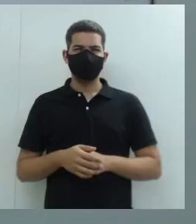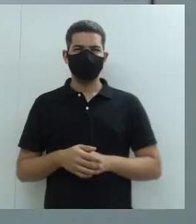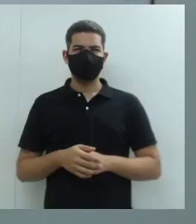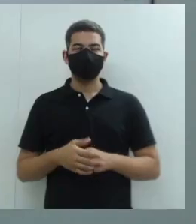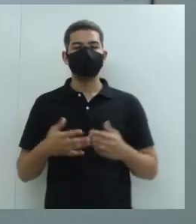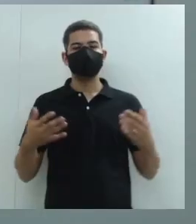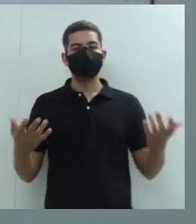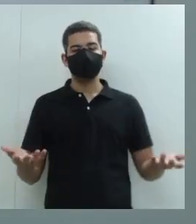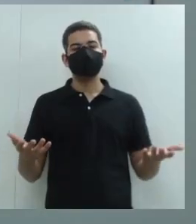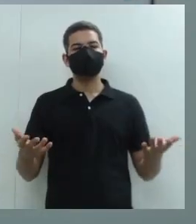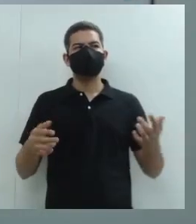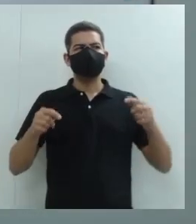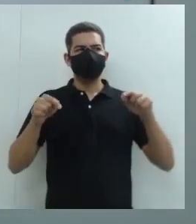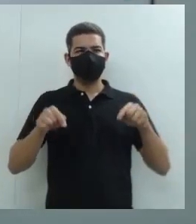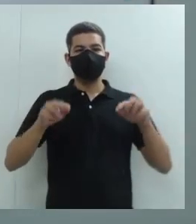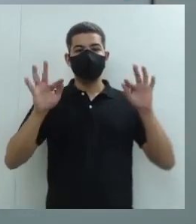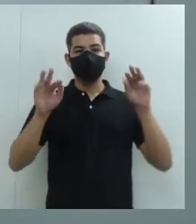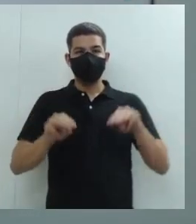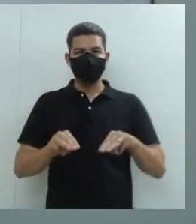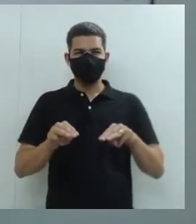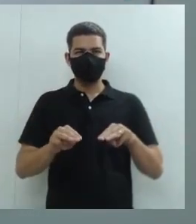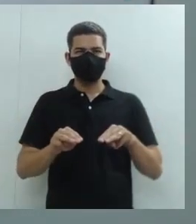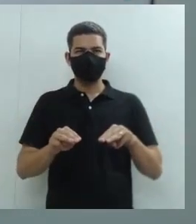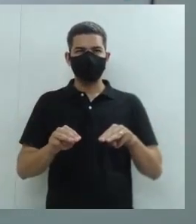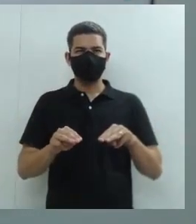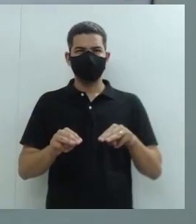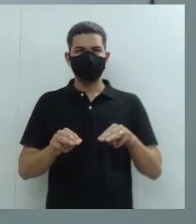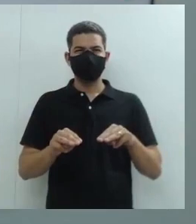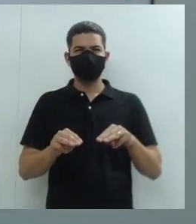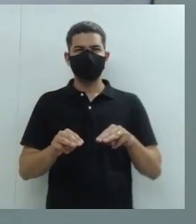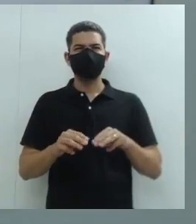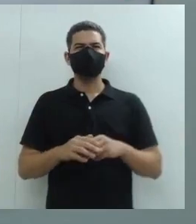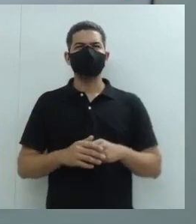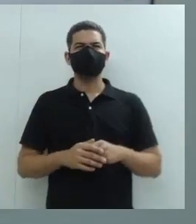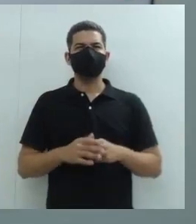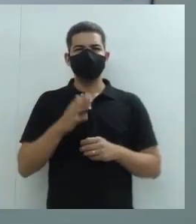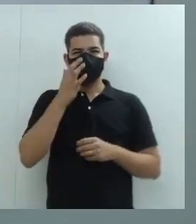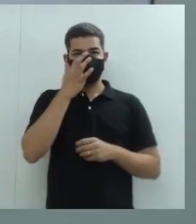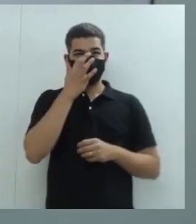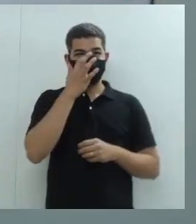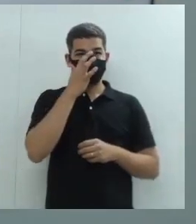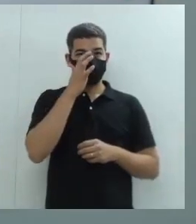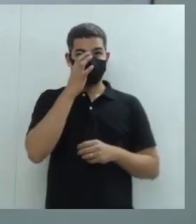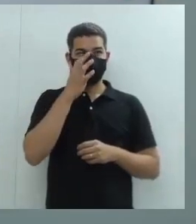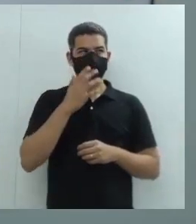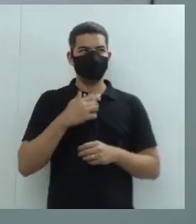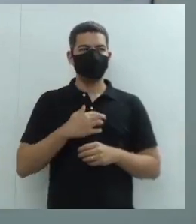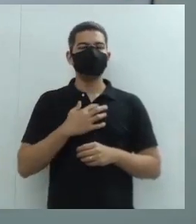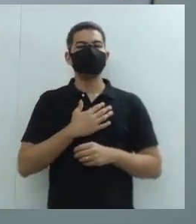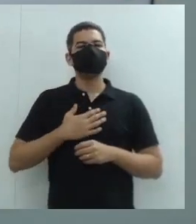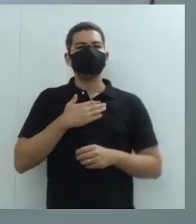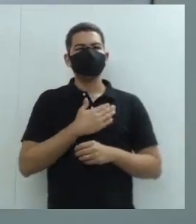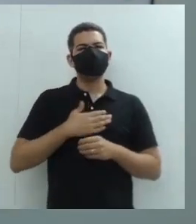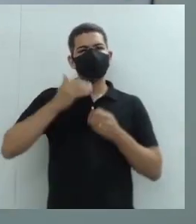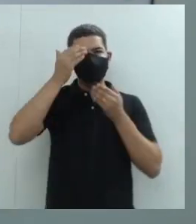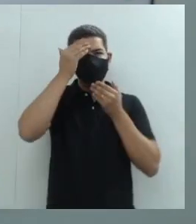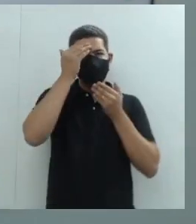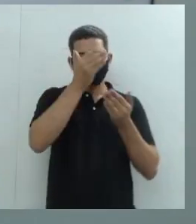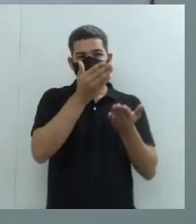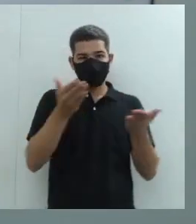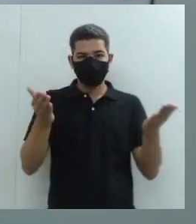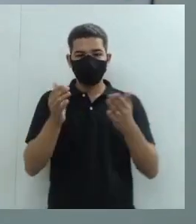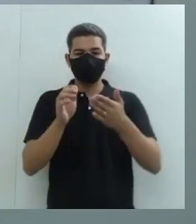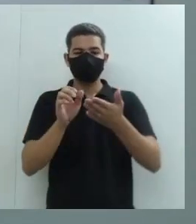Pois bem, pessoal, então chegamos às nossas considerações finais. Gostaria de agradecer a toda a equipe